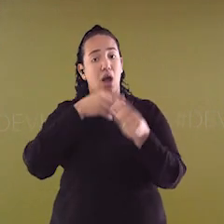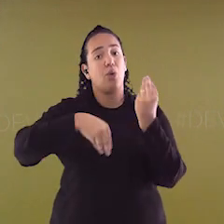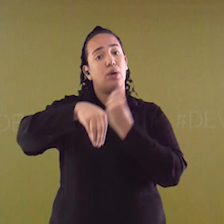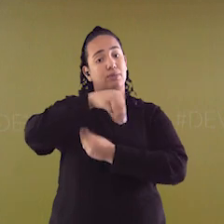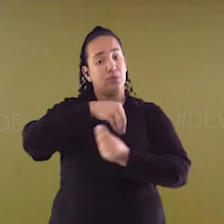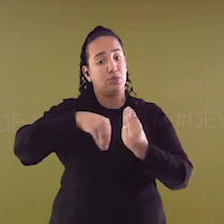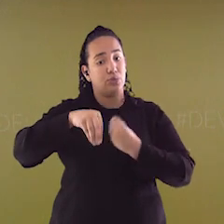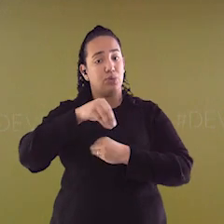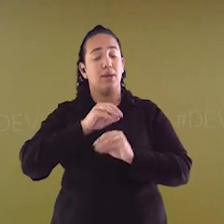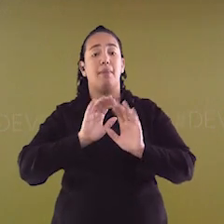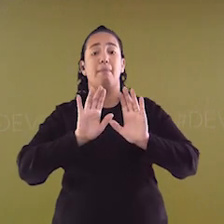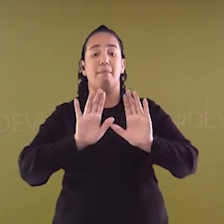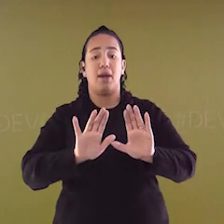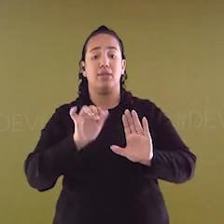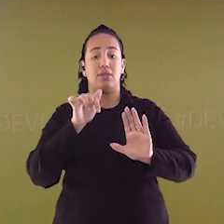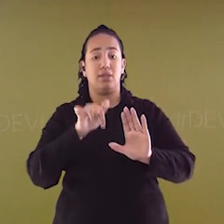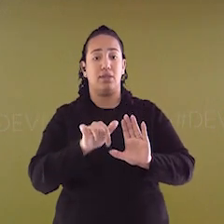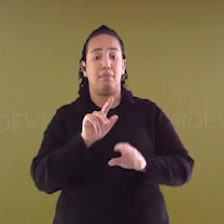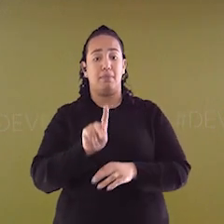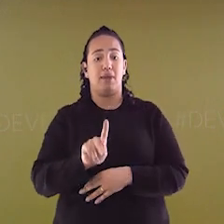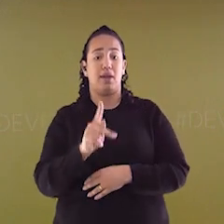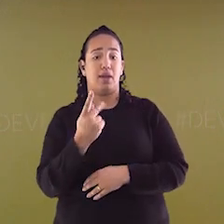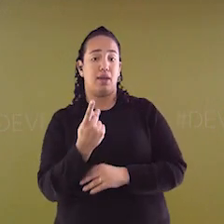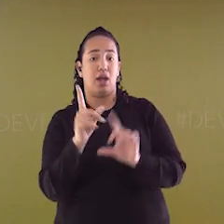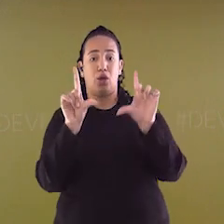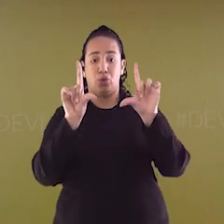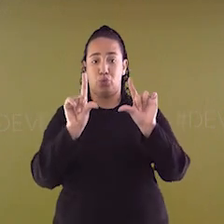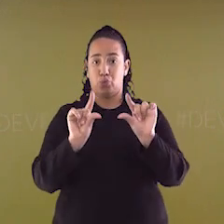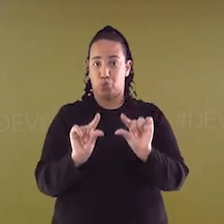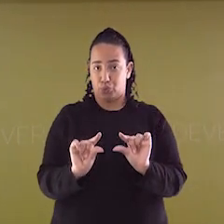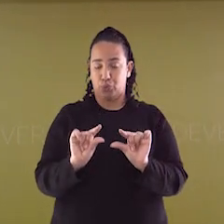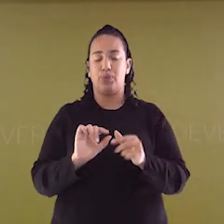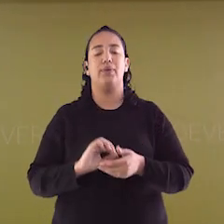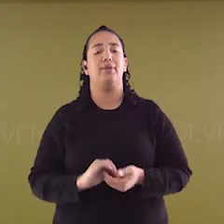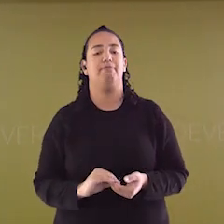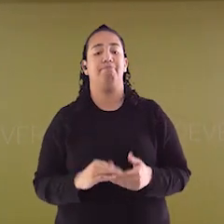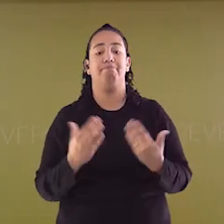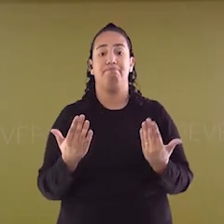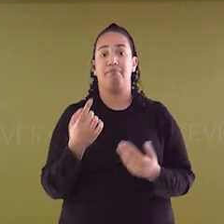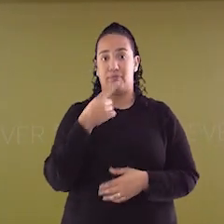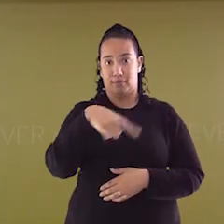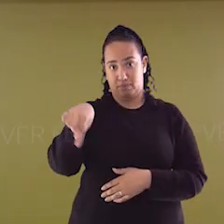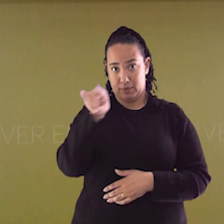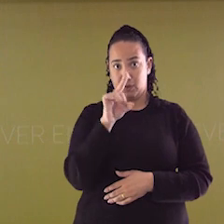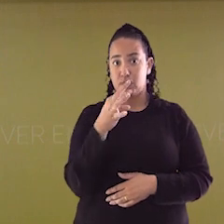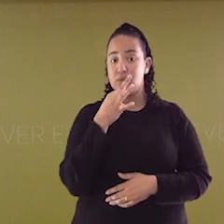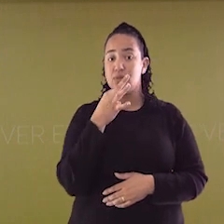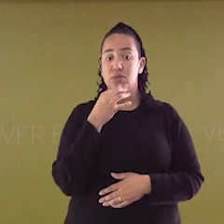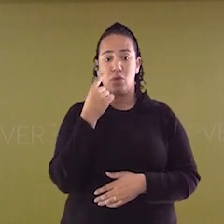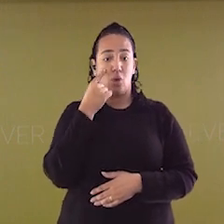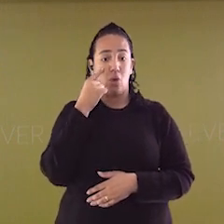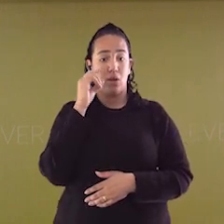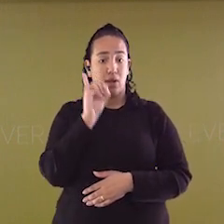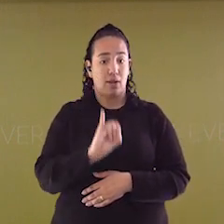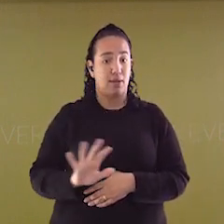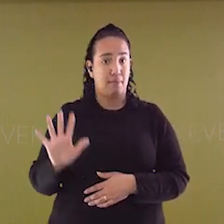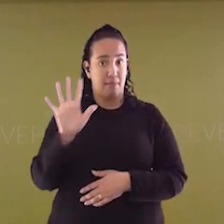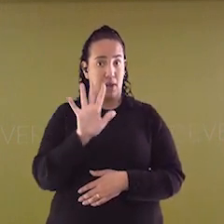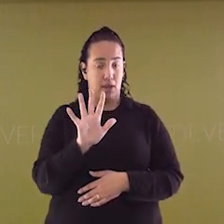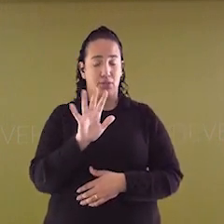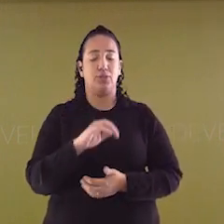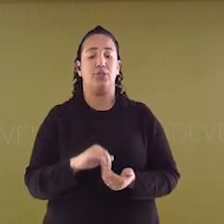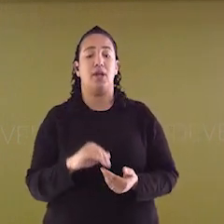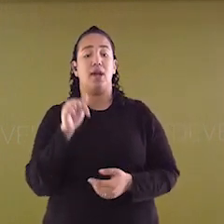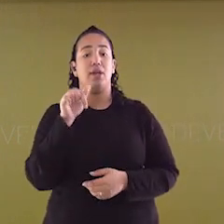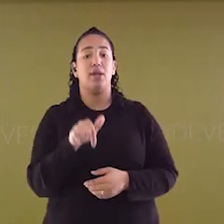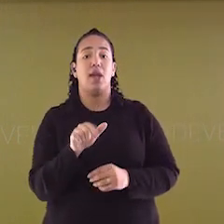ser dissolvidos em água, porém vai diminuir o seu pH. Só para você ter noção, observe aqui essa